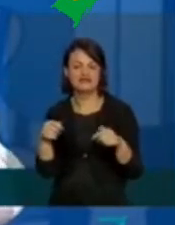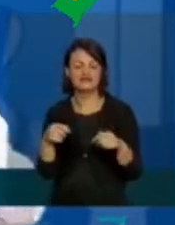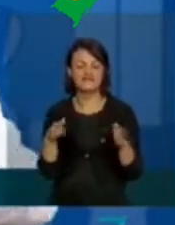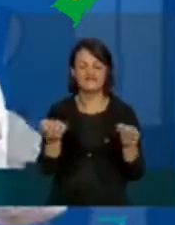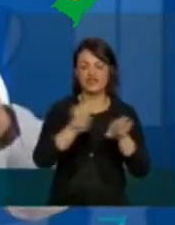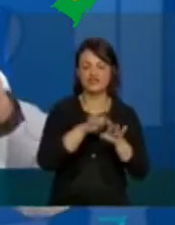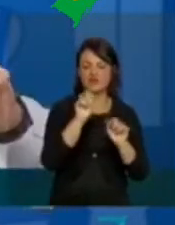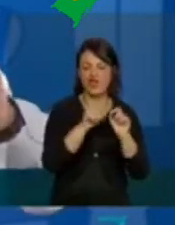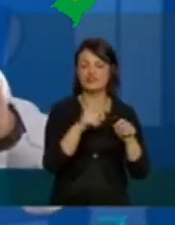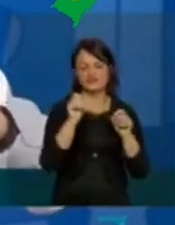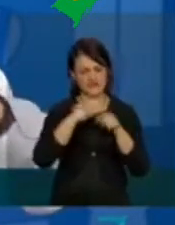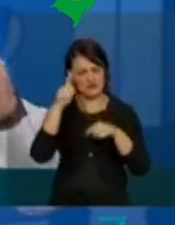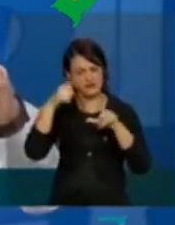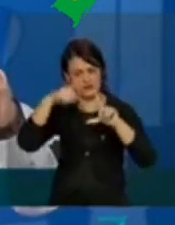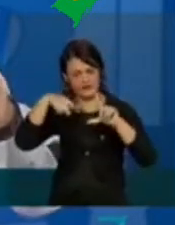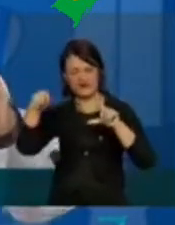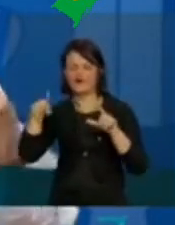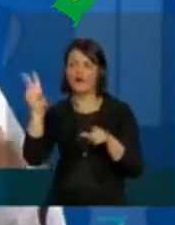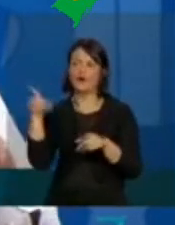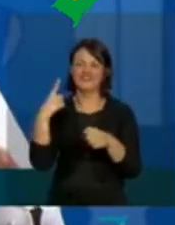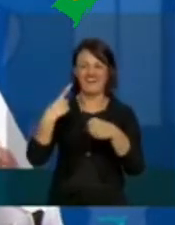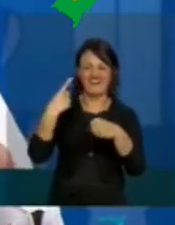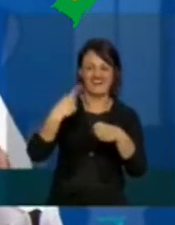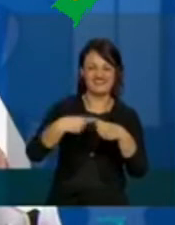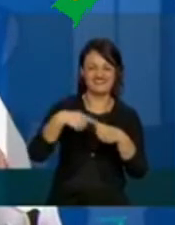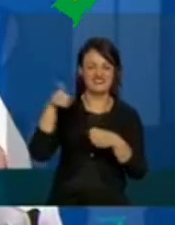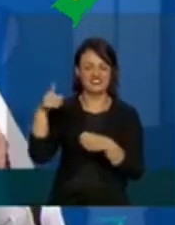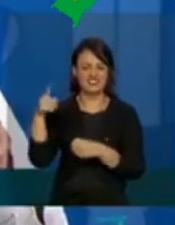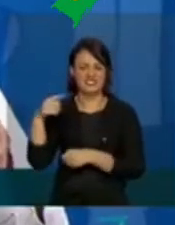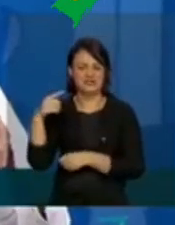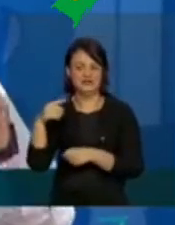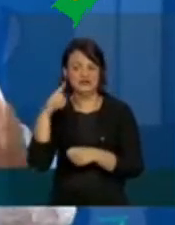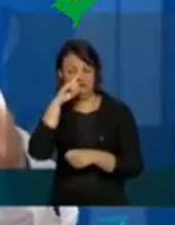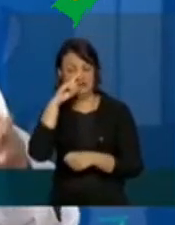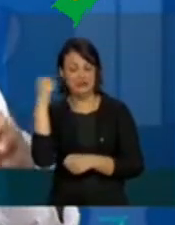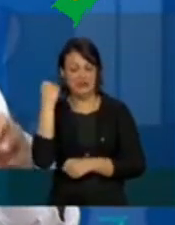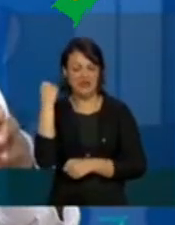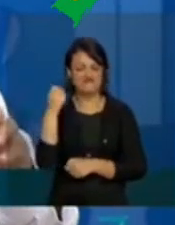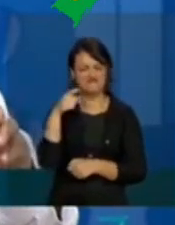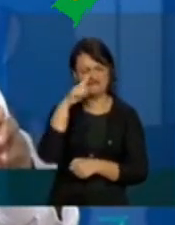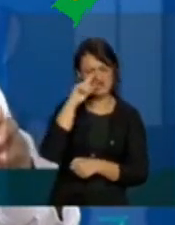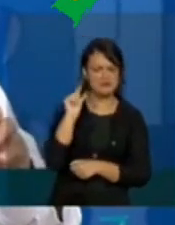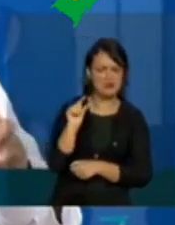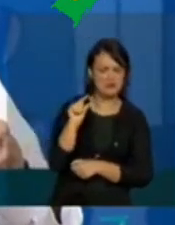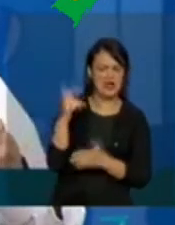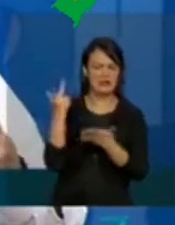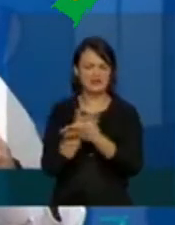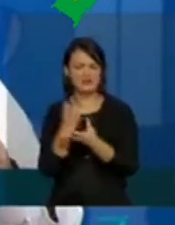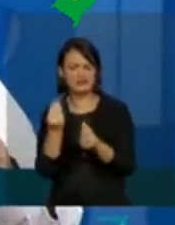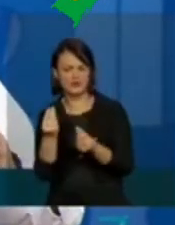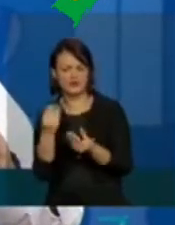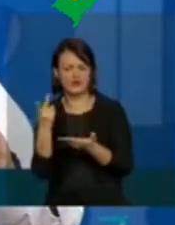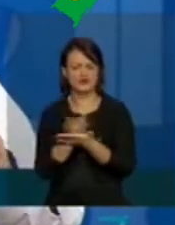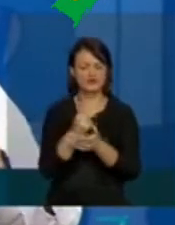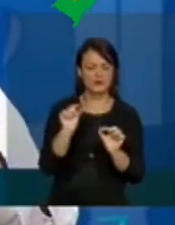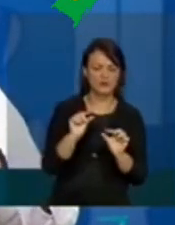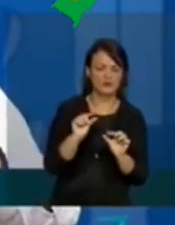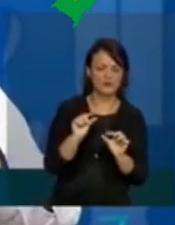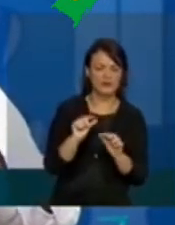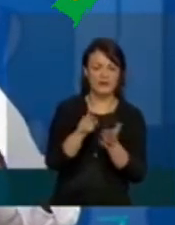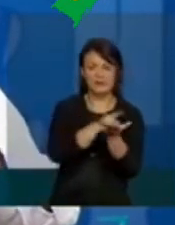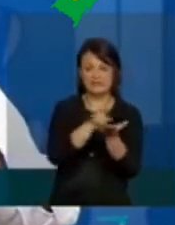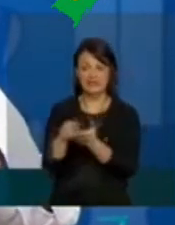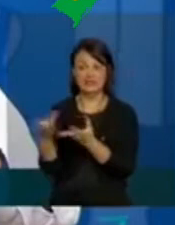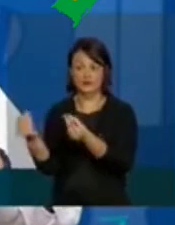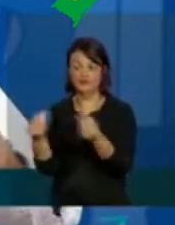gráfico. Olha, essa cidade, alto risco, baixíssimo risco, baixa incidência e ótimos